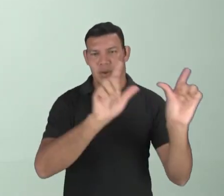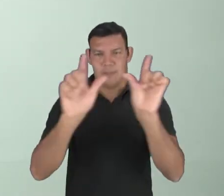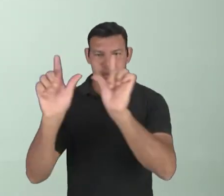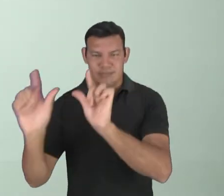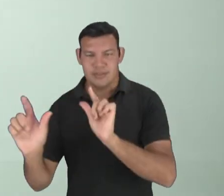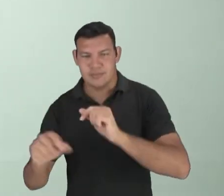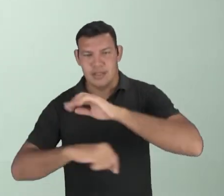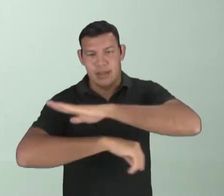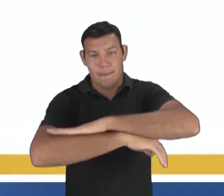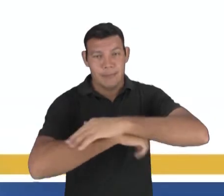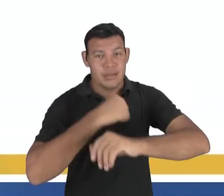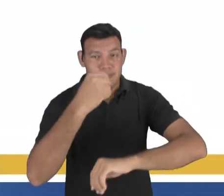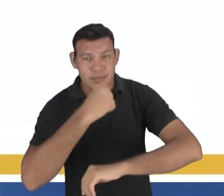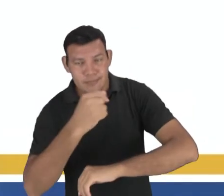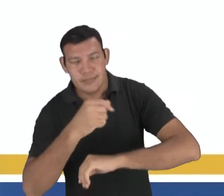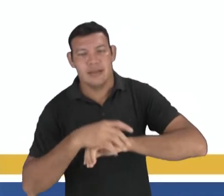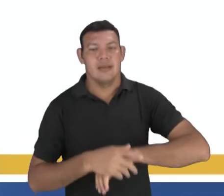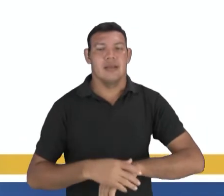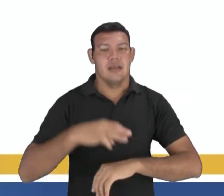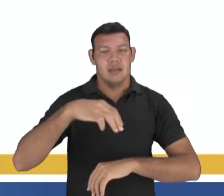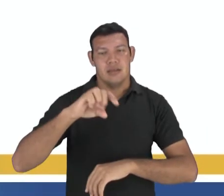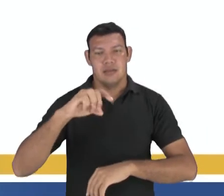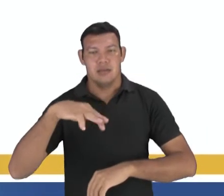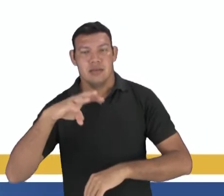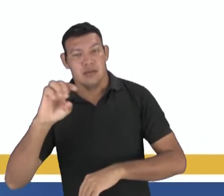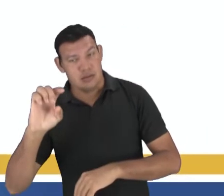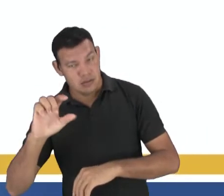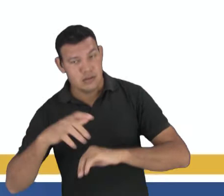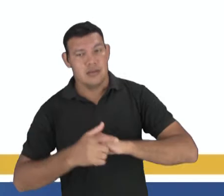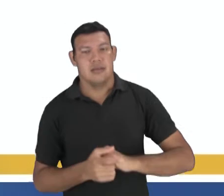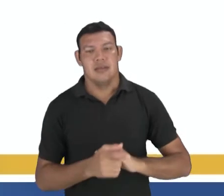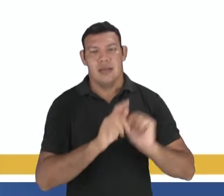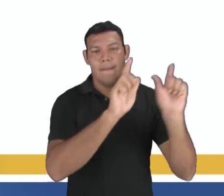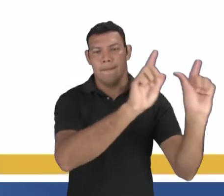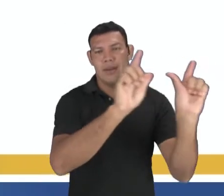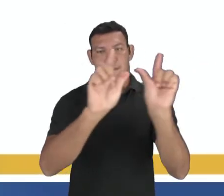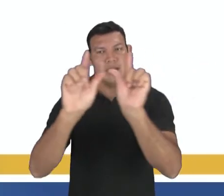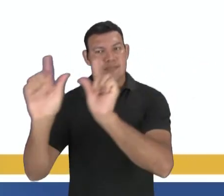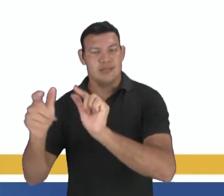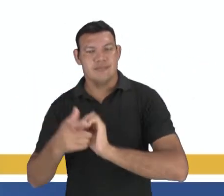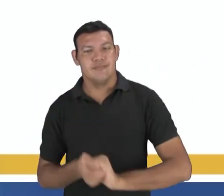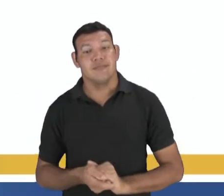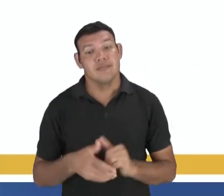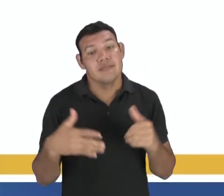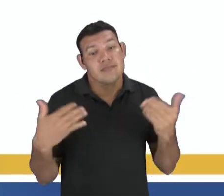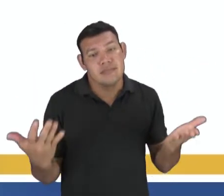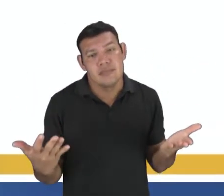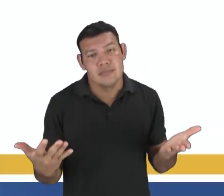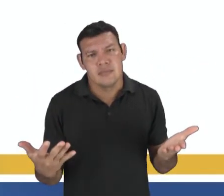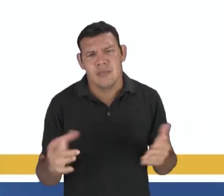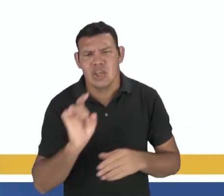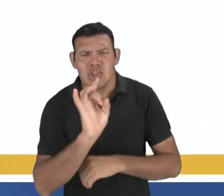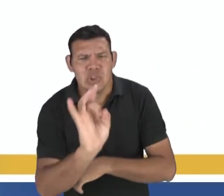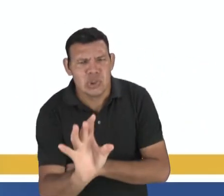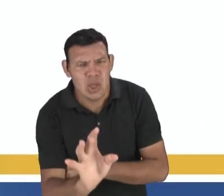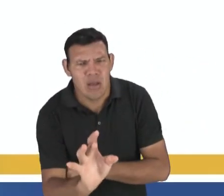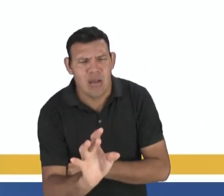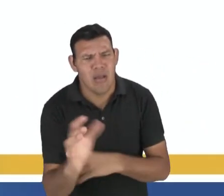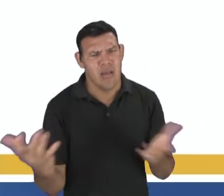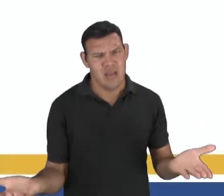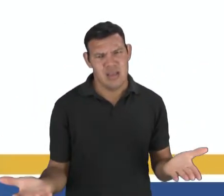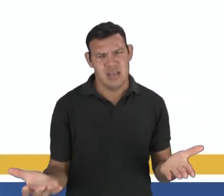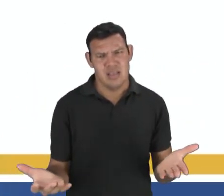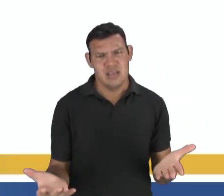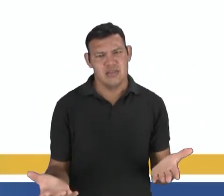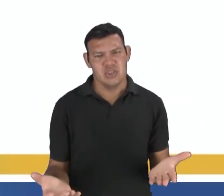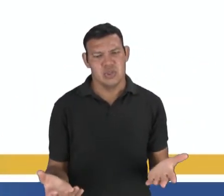uma reportagem, um post, um meme, uma tirinha, uma charge, não é? Mas não